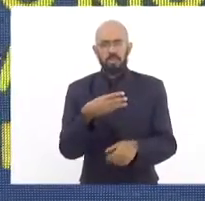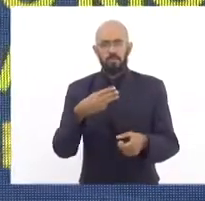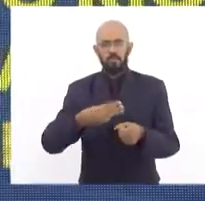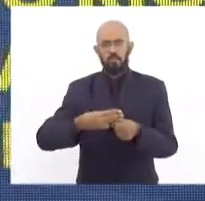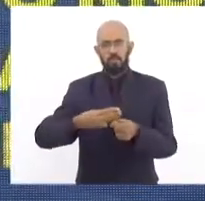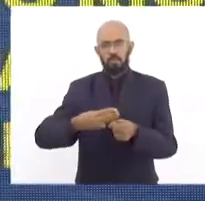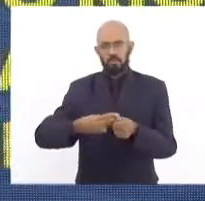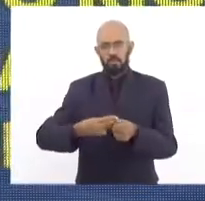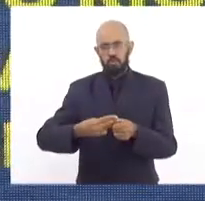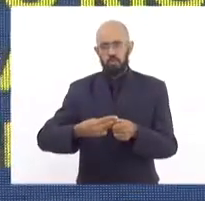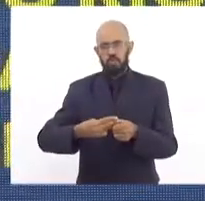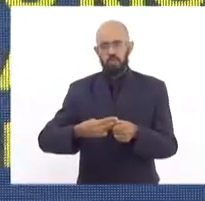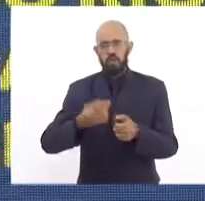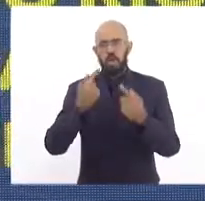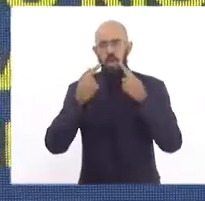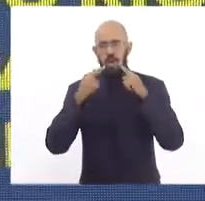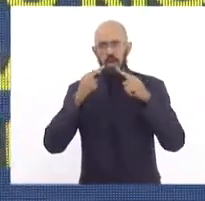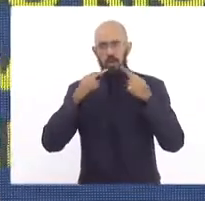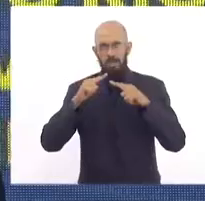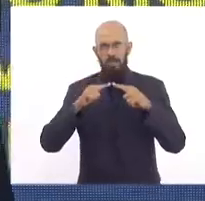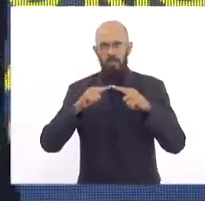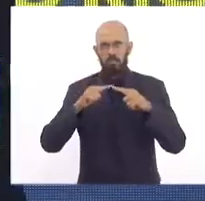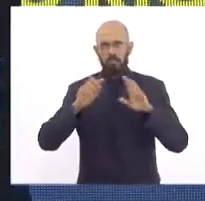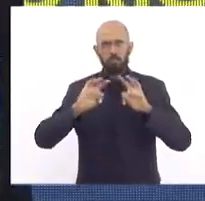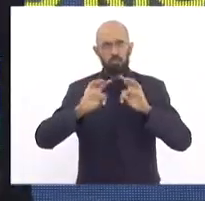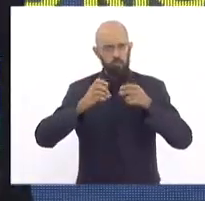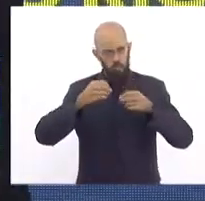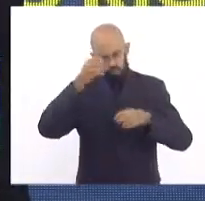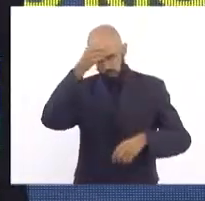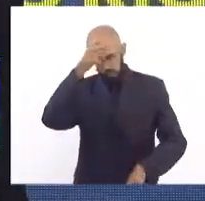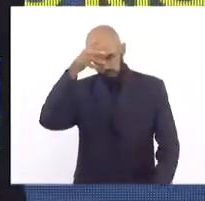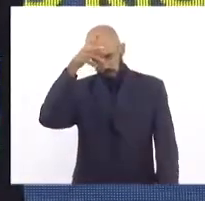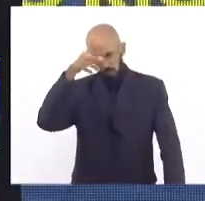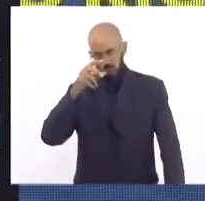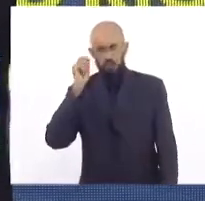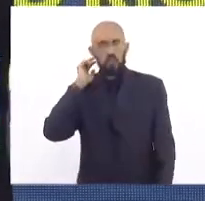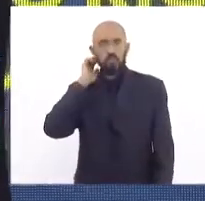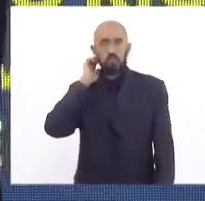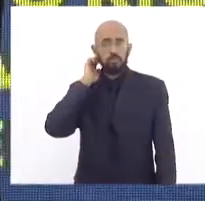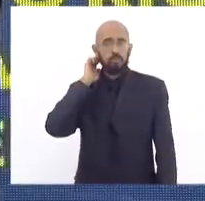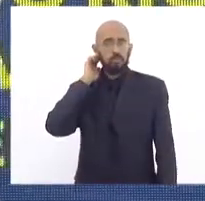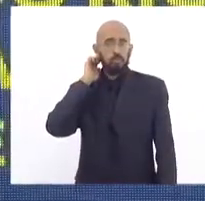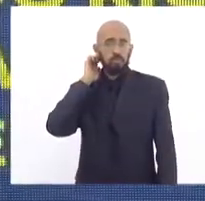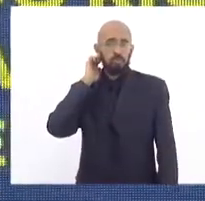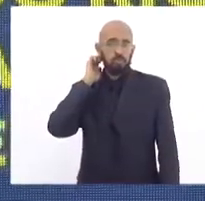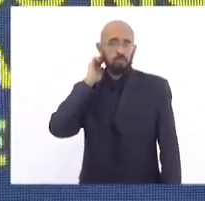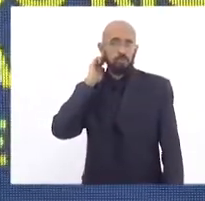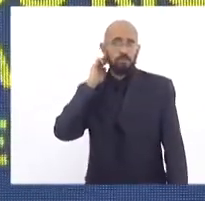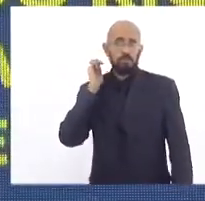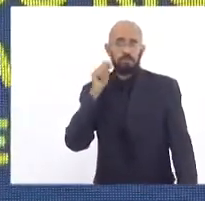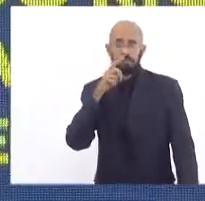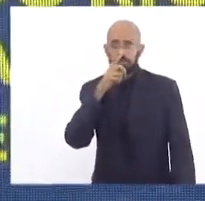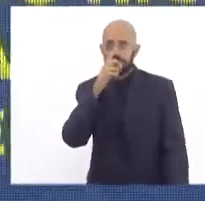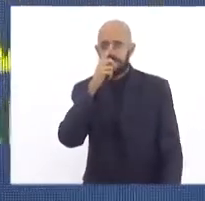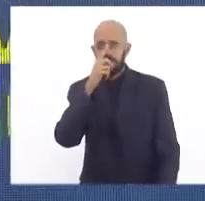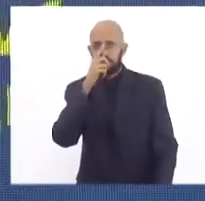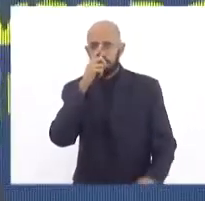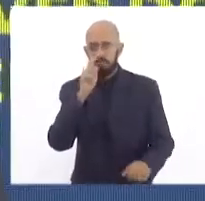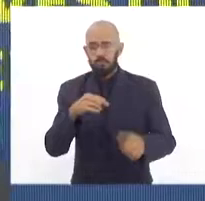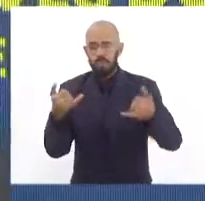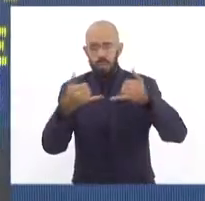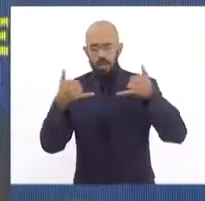A reclamação de todos os prefeitos. Linha de